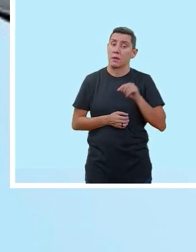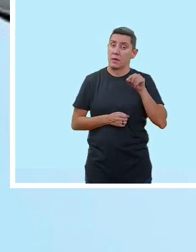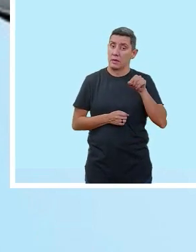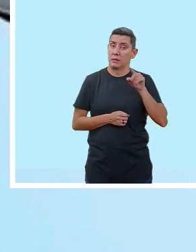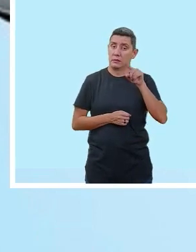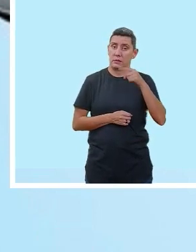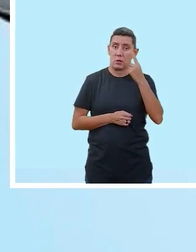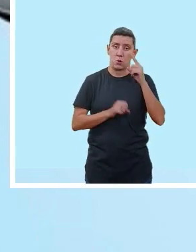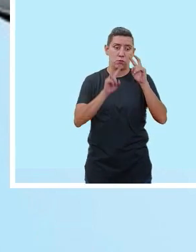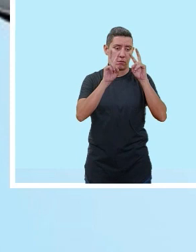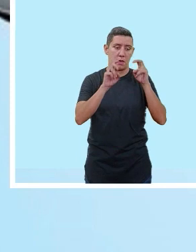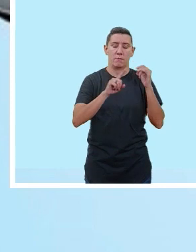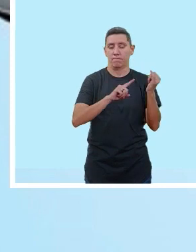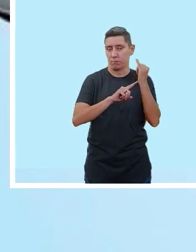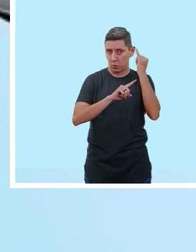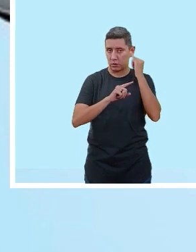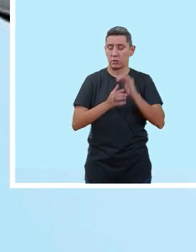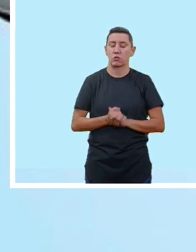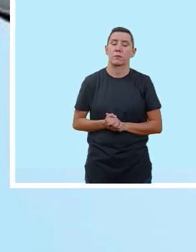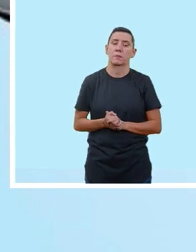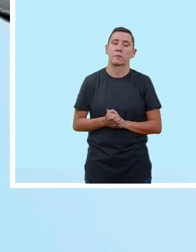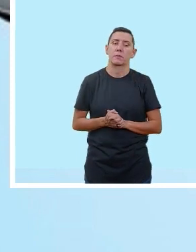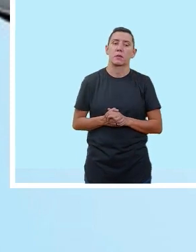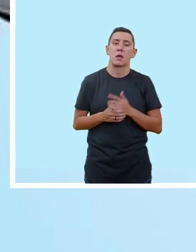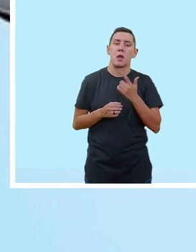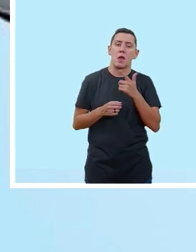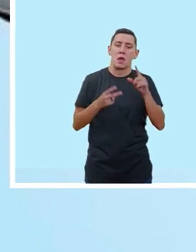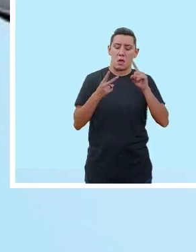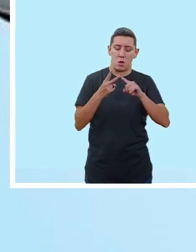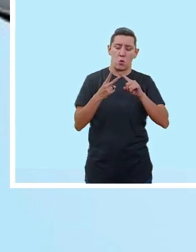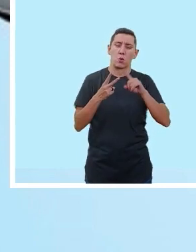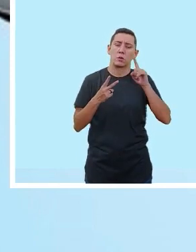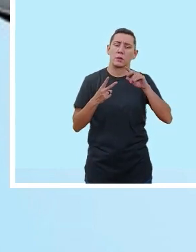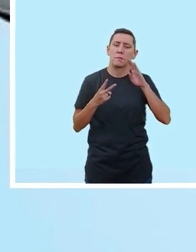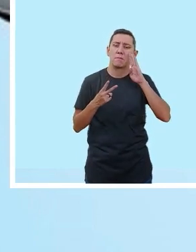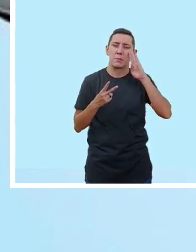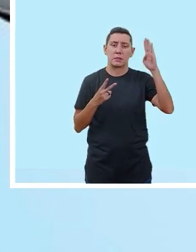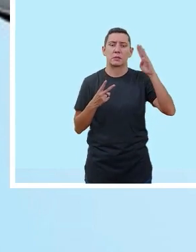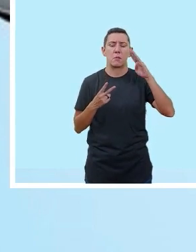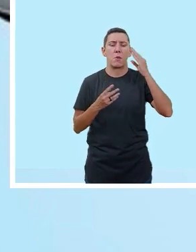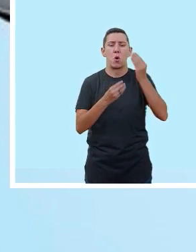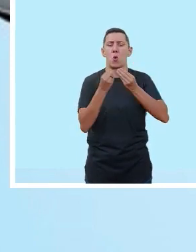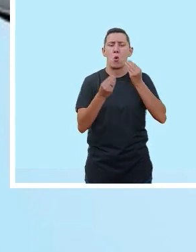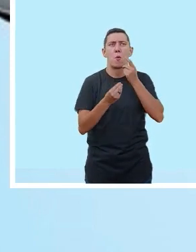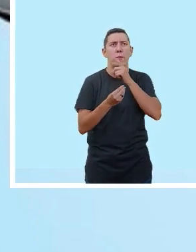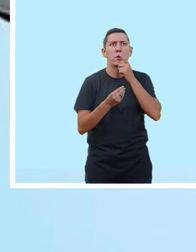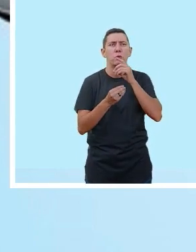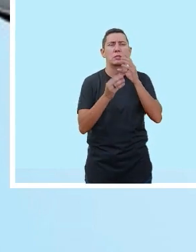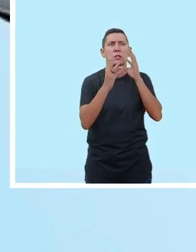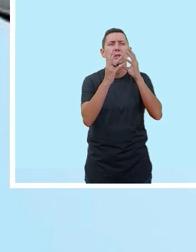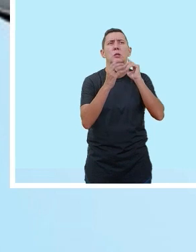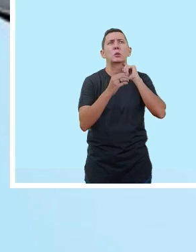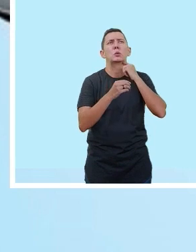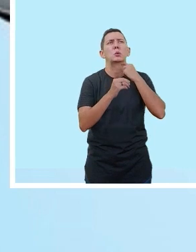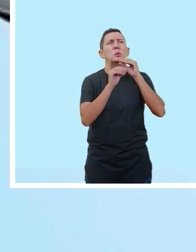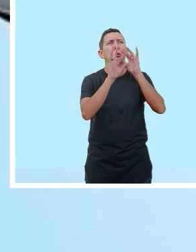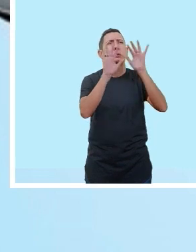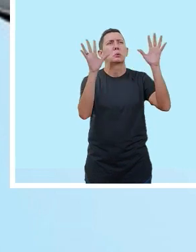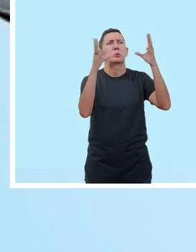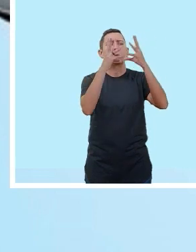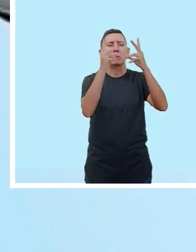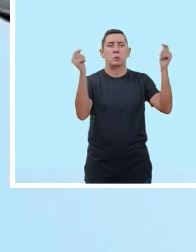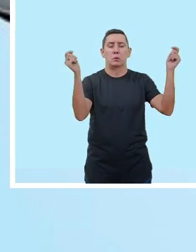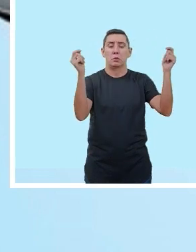tópico muito importante. A outra, uma questão muito chave para a neutralidade de carbono, é construir um sistema baseado em